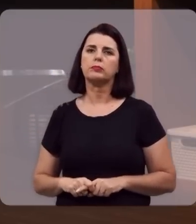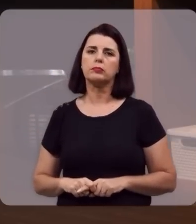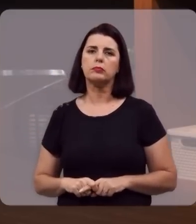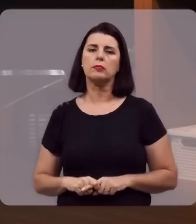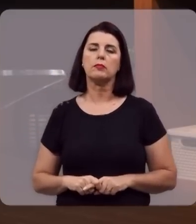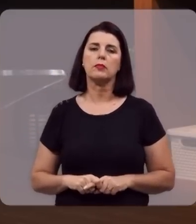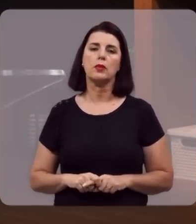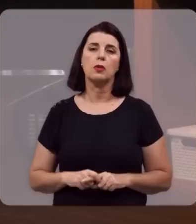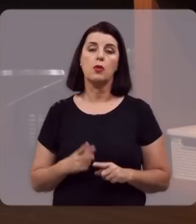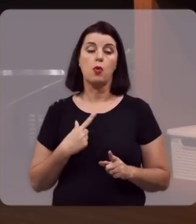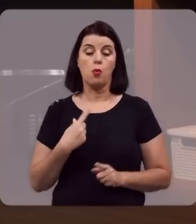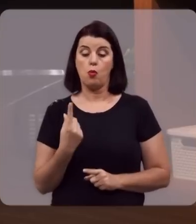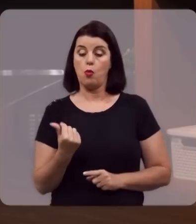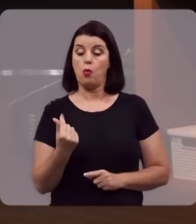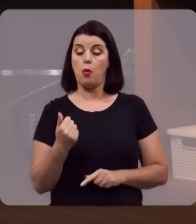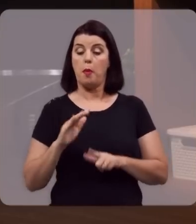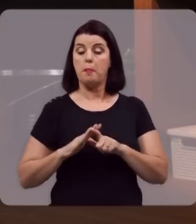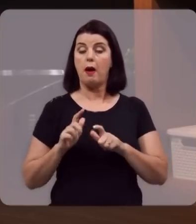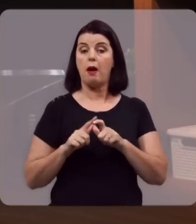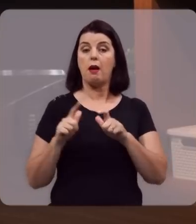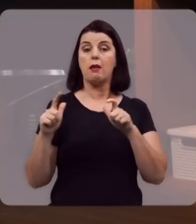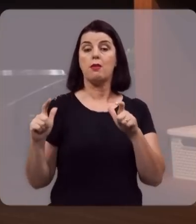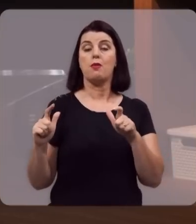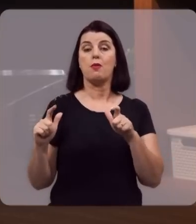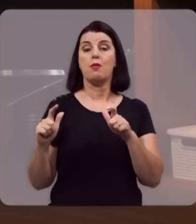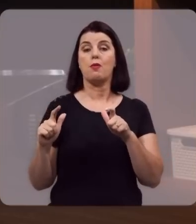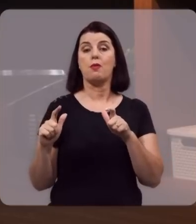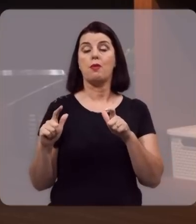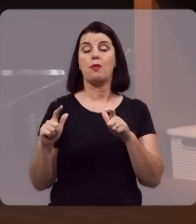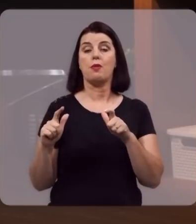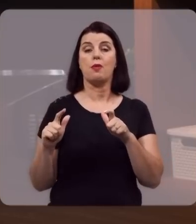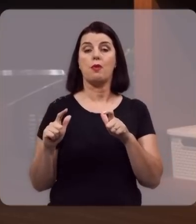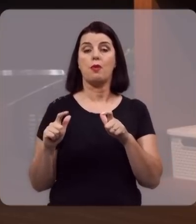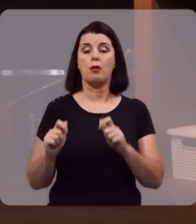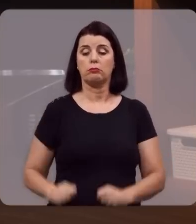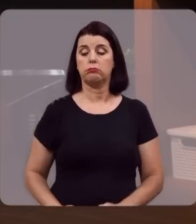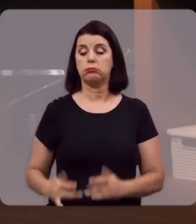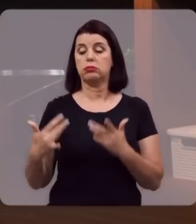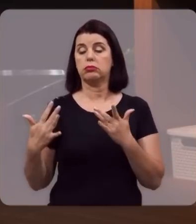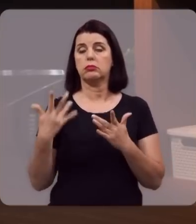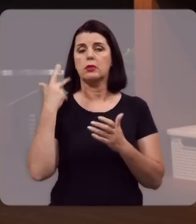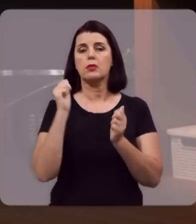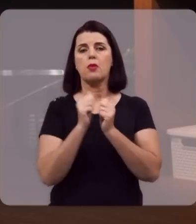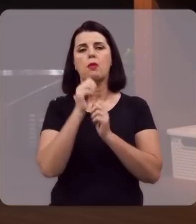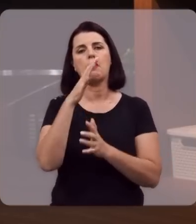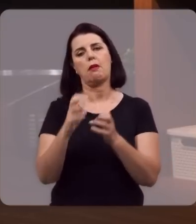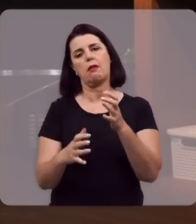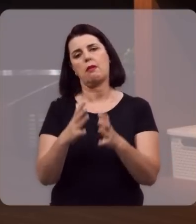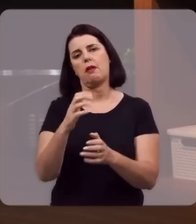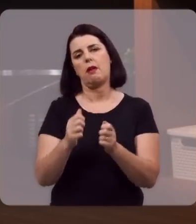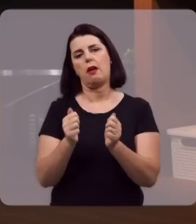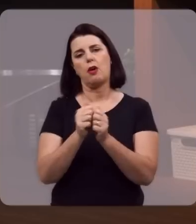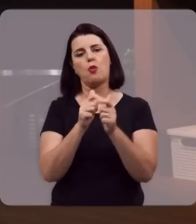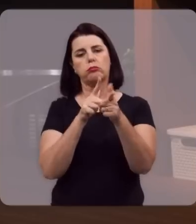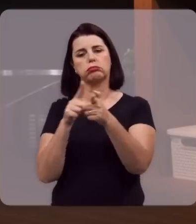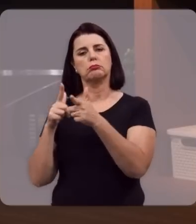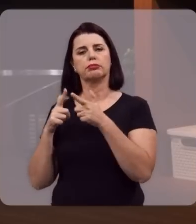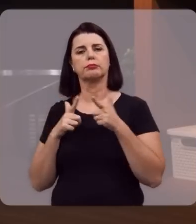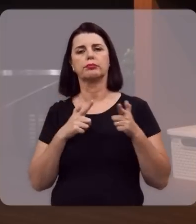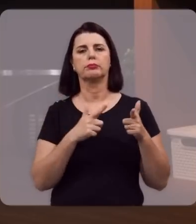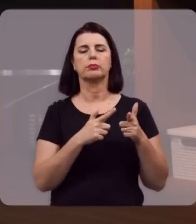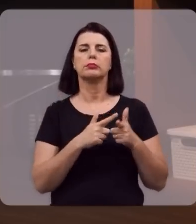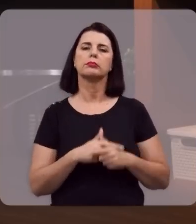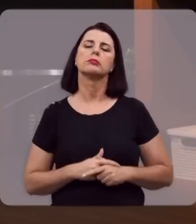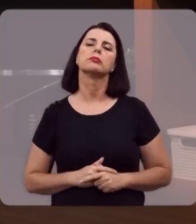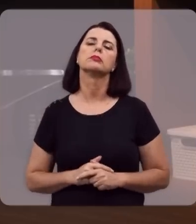O orçamento mais robusto das nações é com as guerras, é com armamentos de